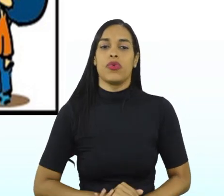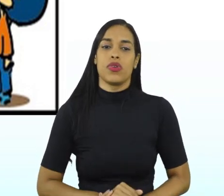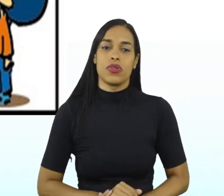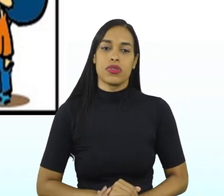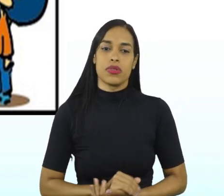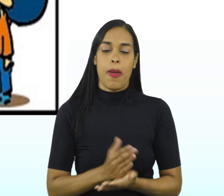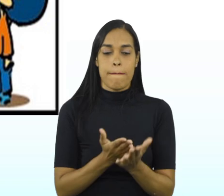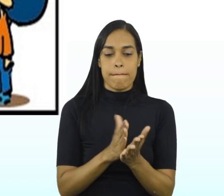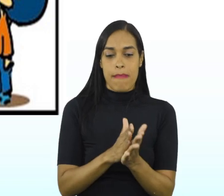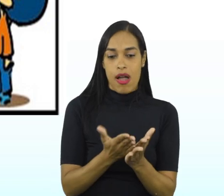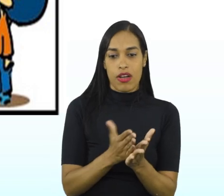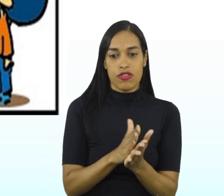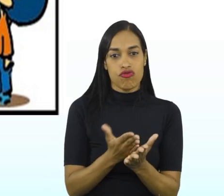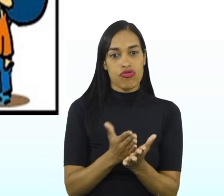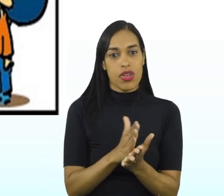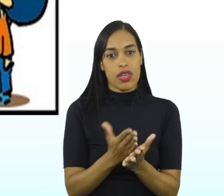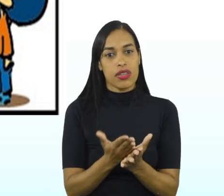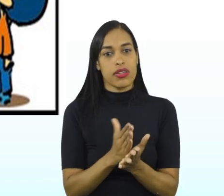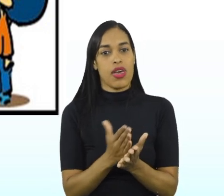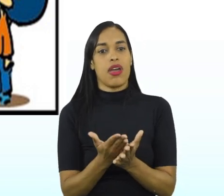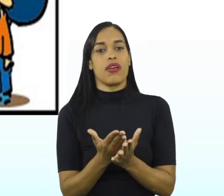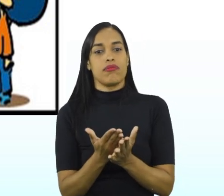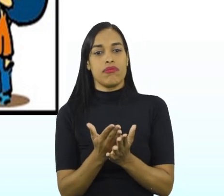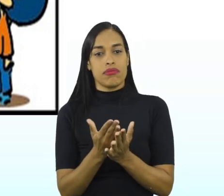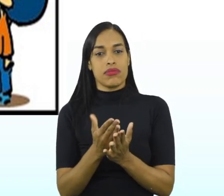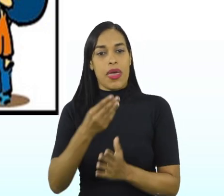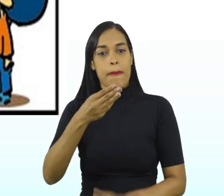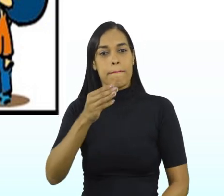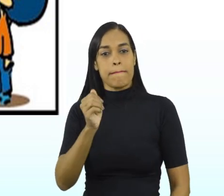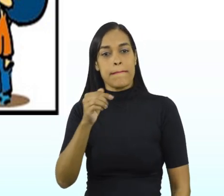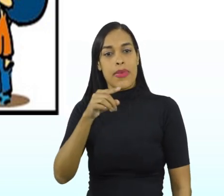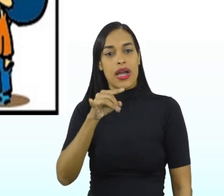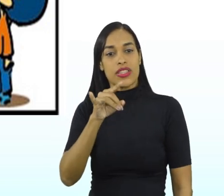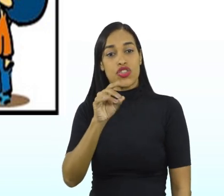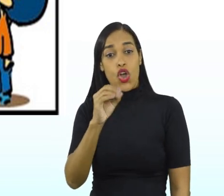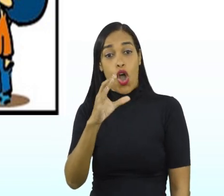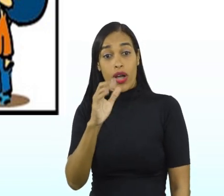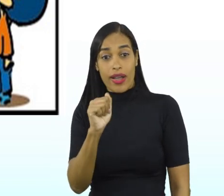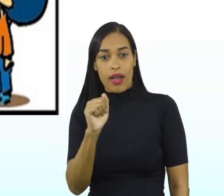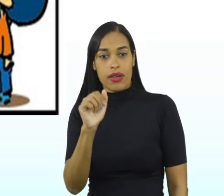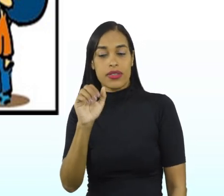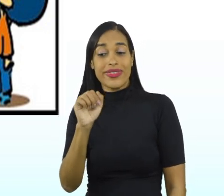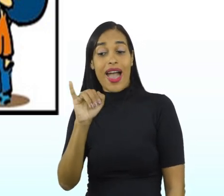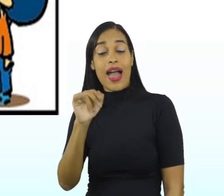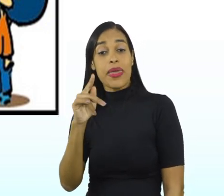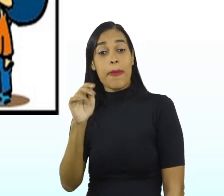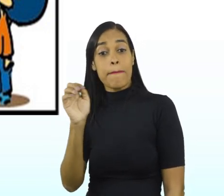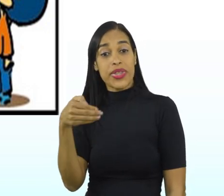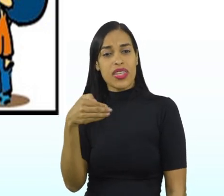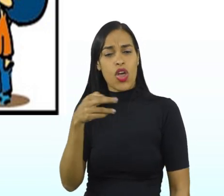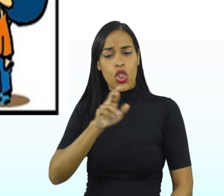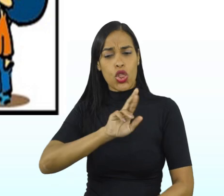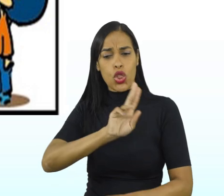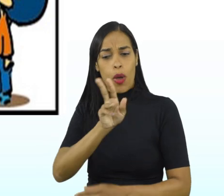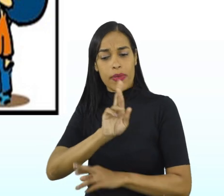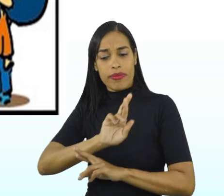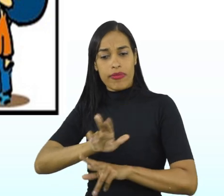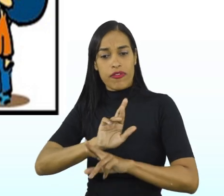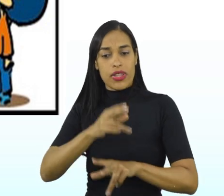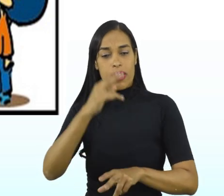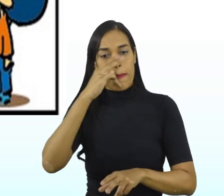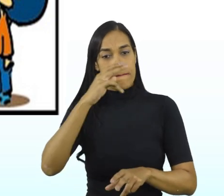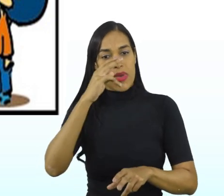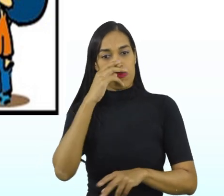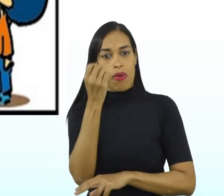só. Macaxeira, mandioca e aipim são nomes diferentes para a mesma planta.